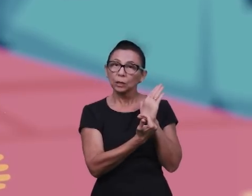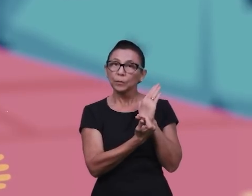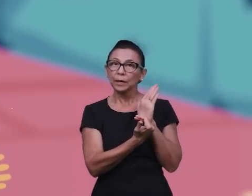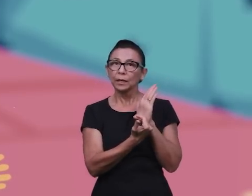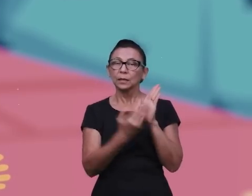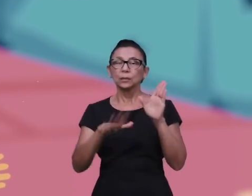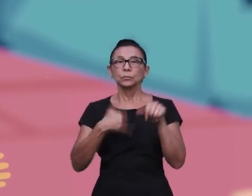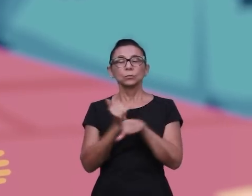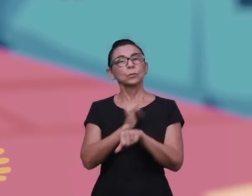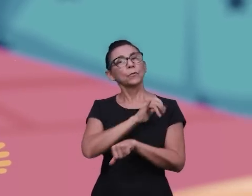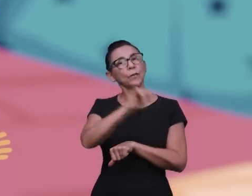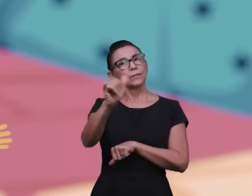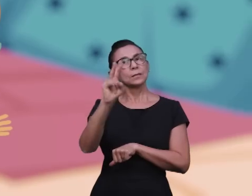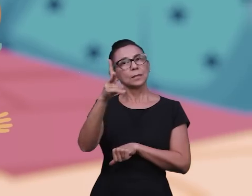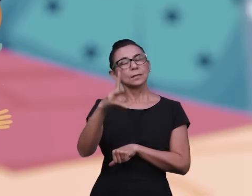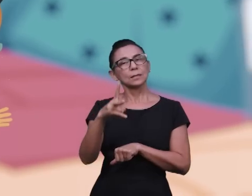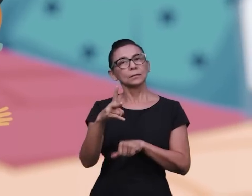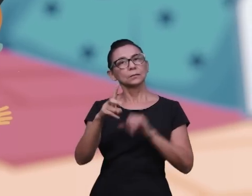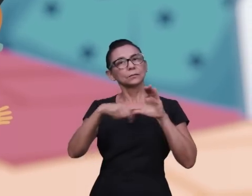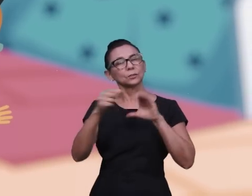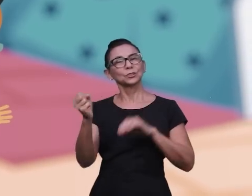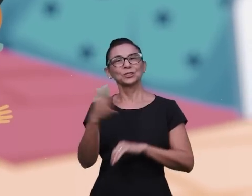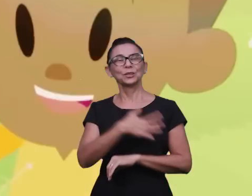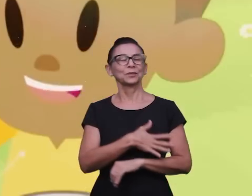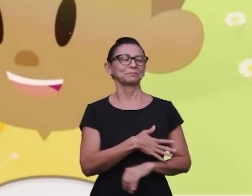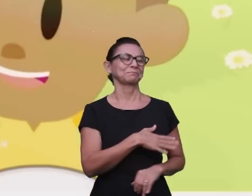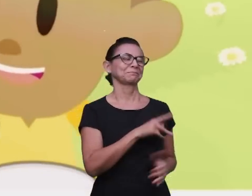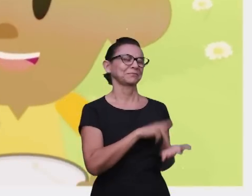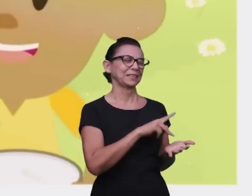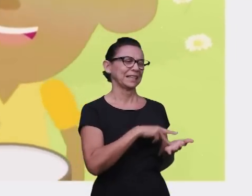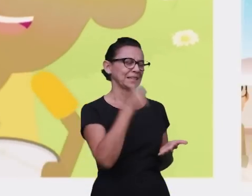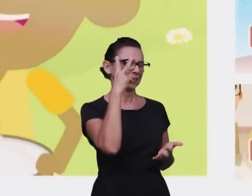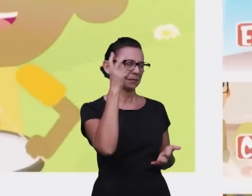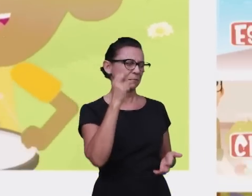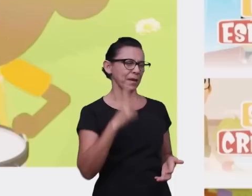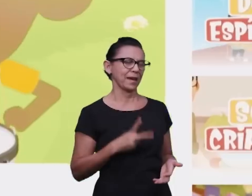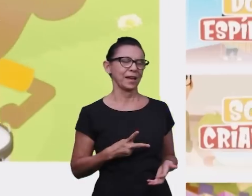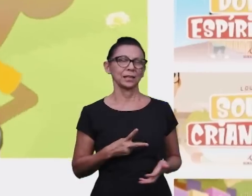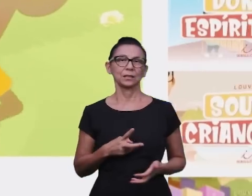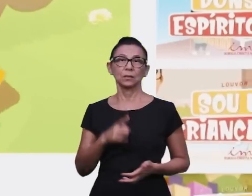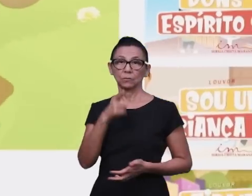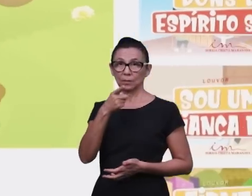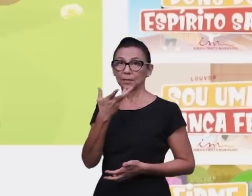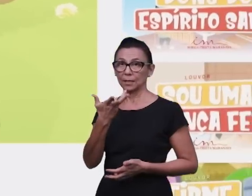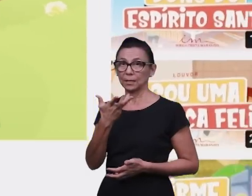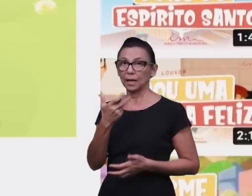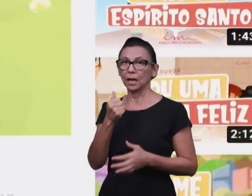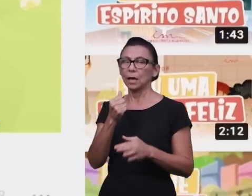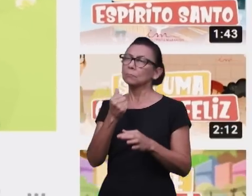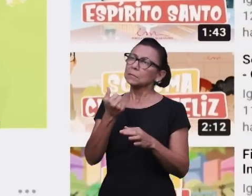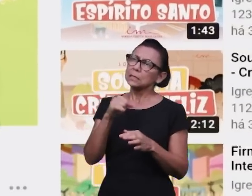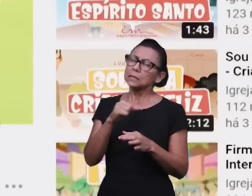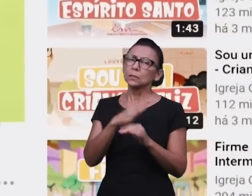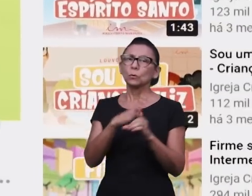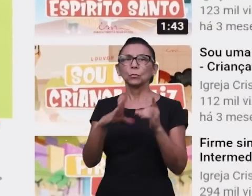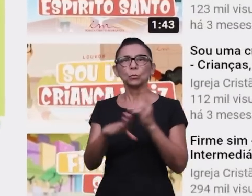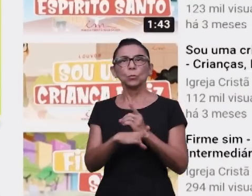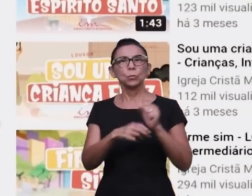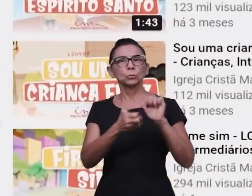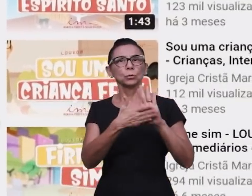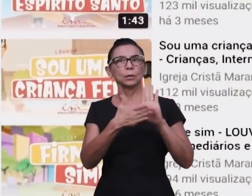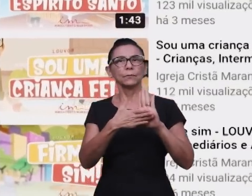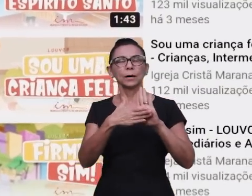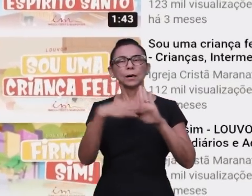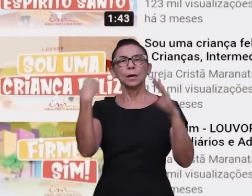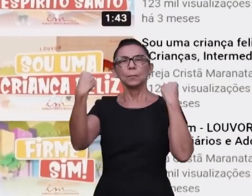você sempre que tiver um vídeo novo. É isso aí, Guguinha. E se você quiser enviar um culto ou um louvor para um familiar